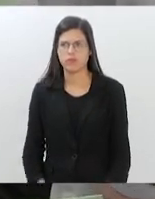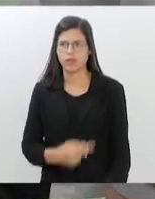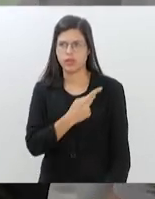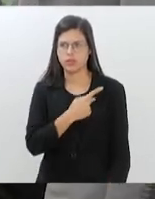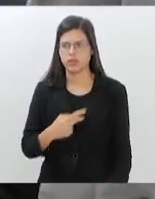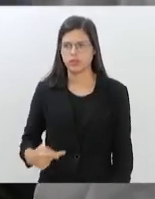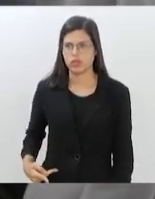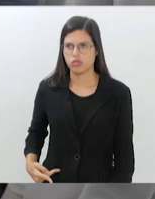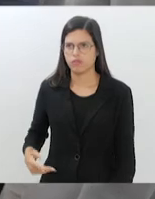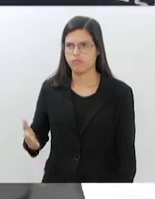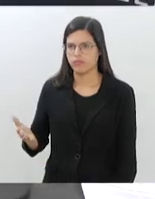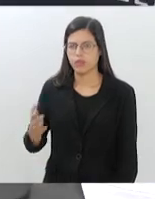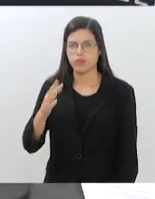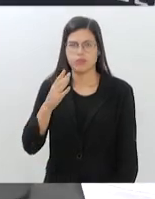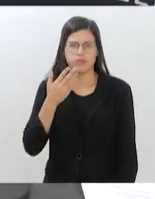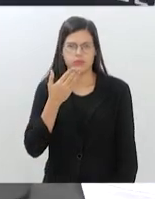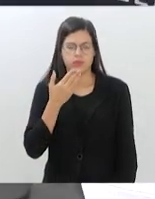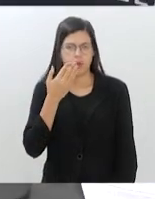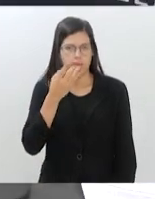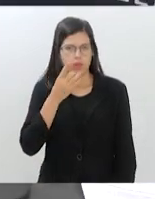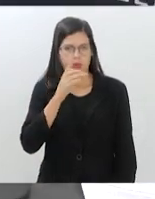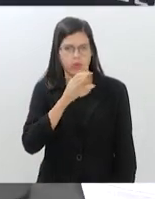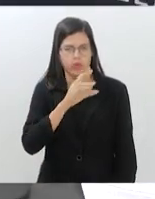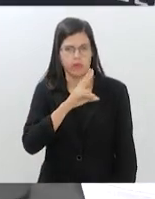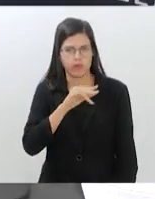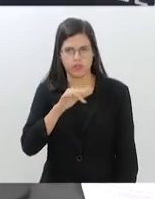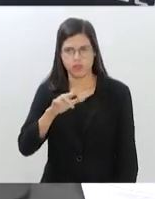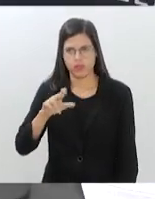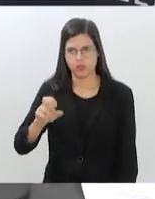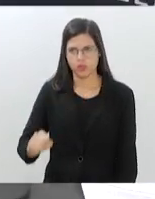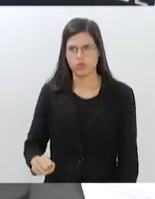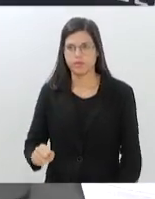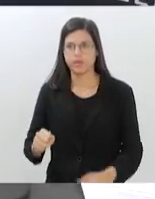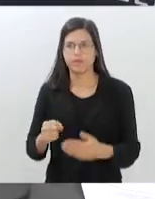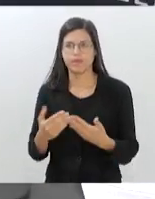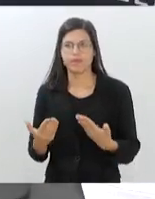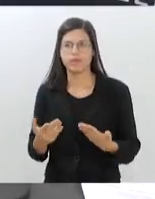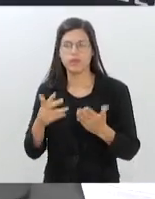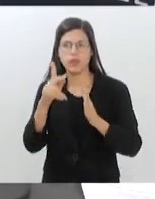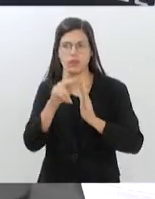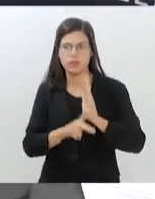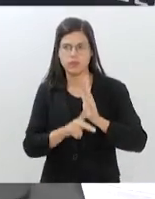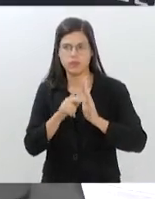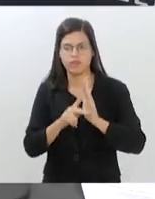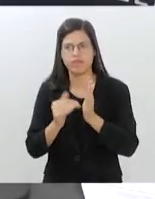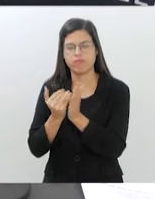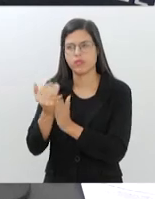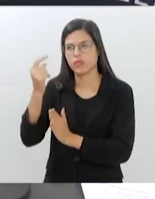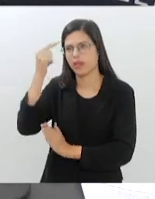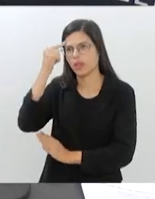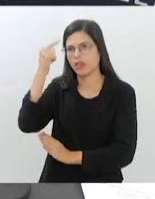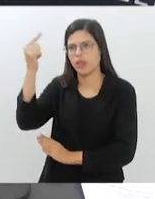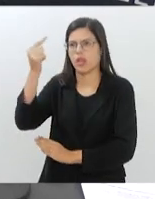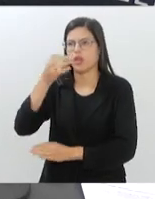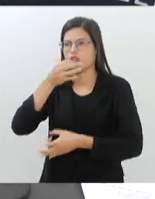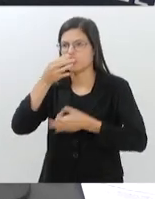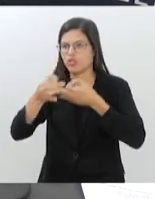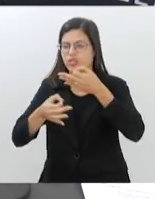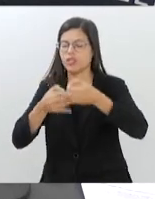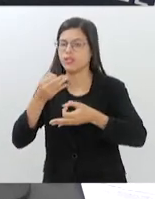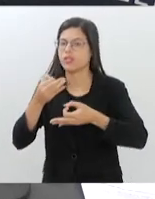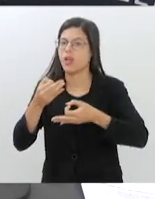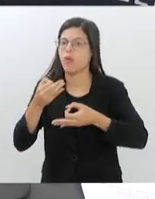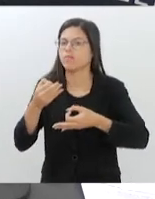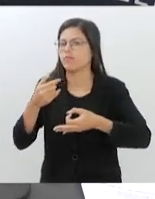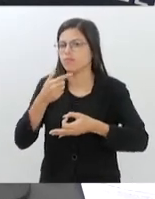Deputado V projeto foi começou essa ideia por uma sugestão da minha avó que